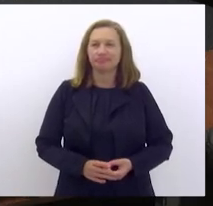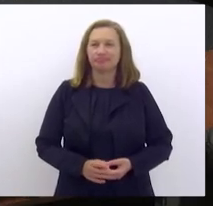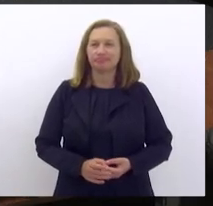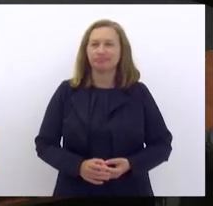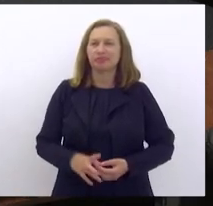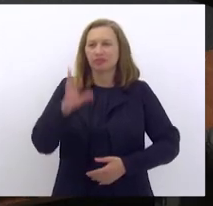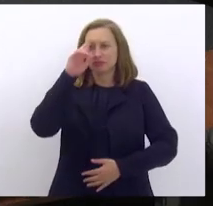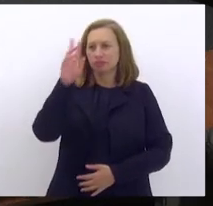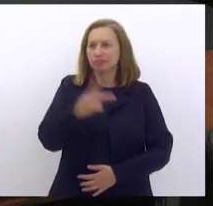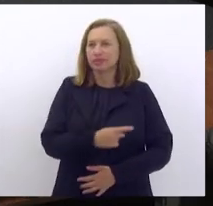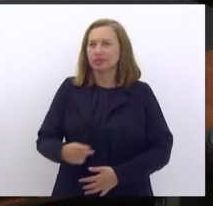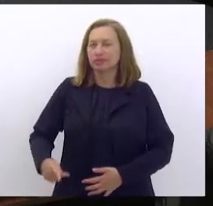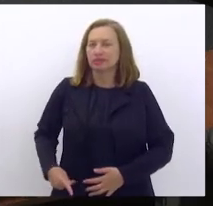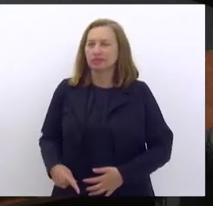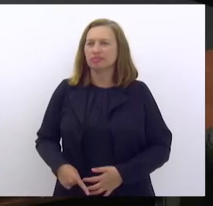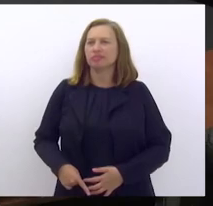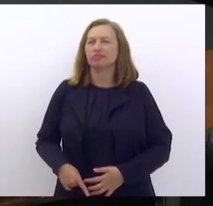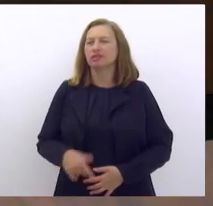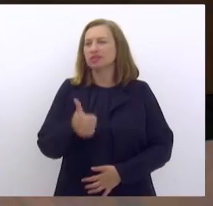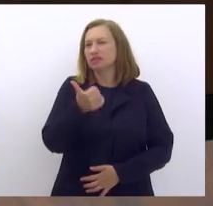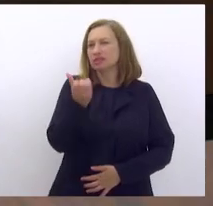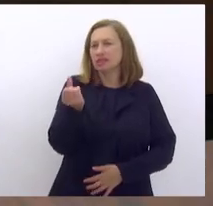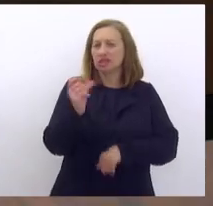Senhor presidente,